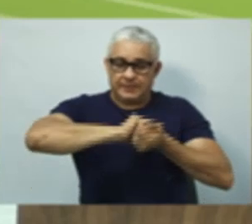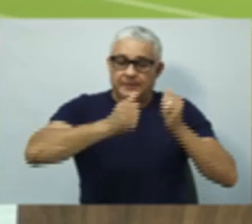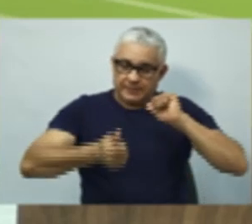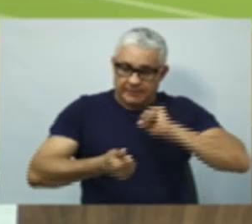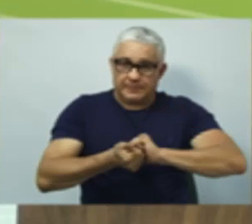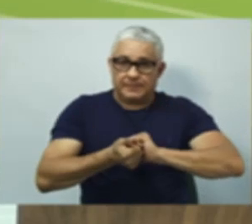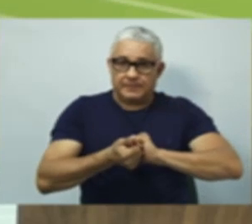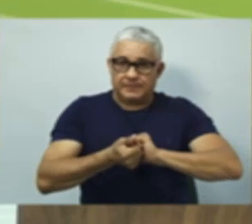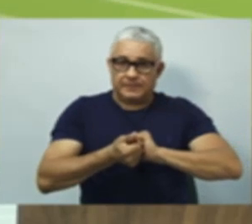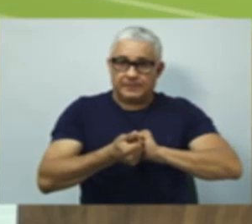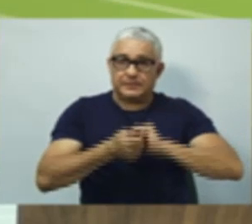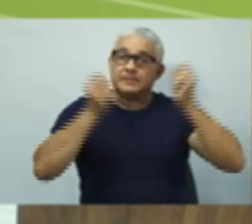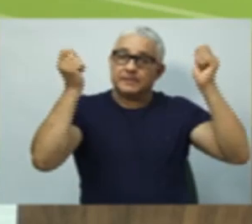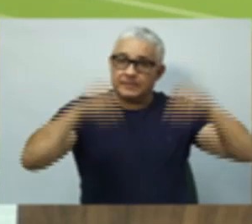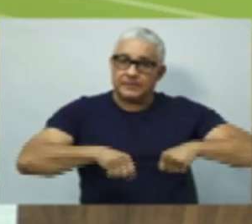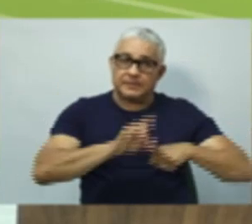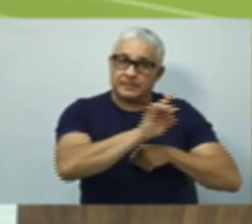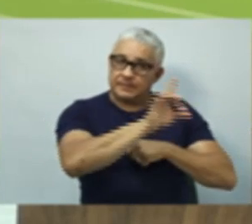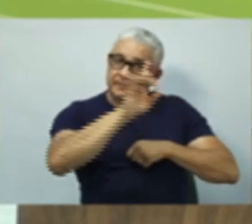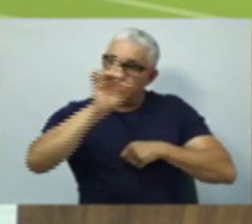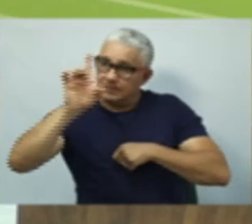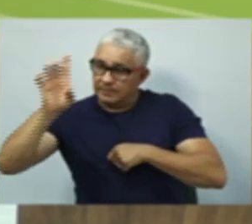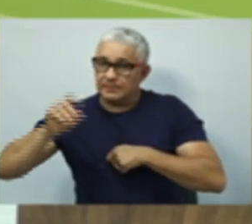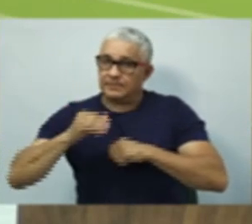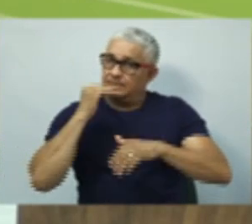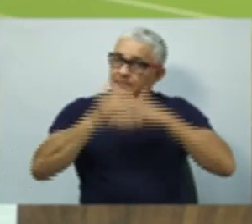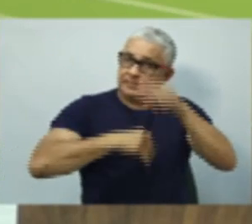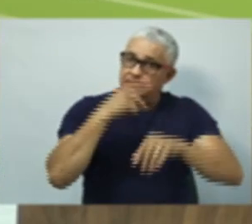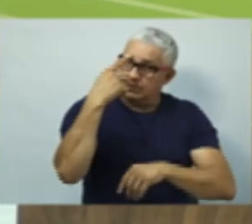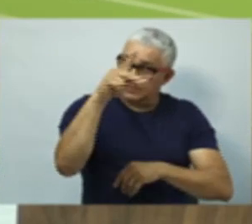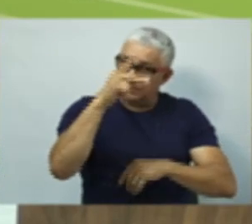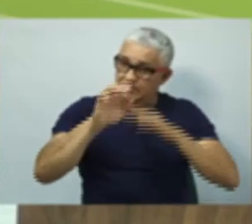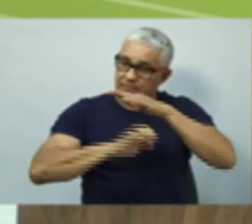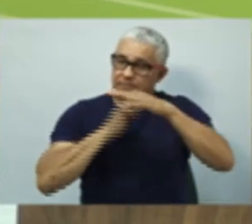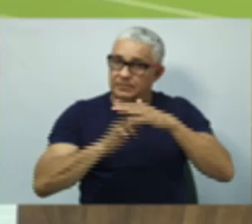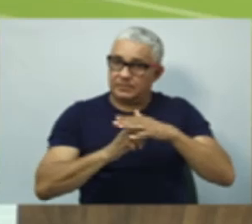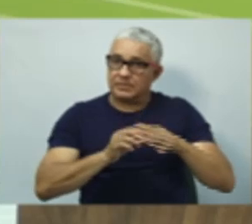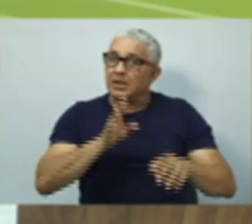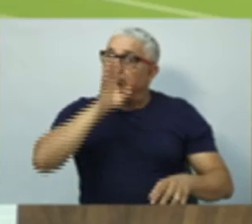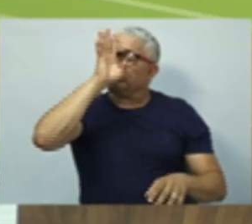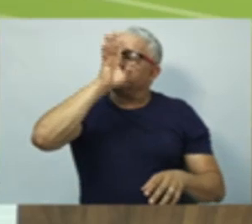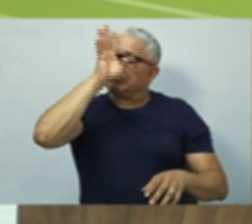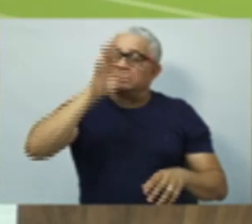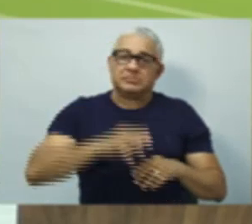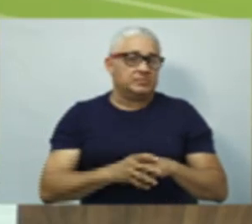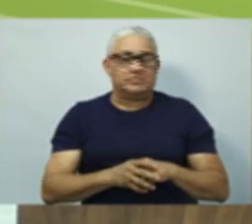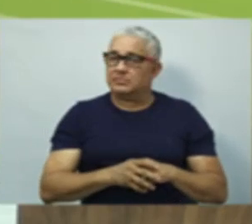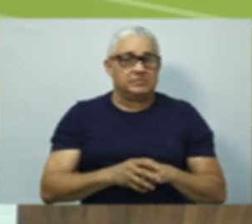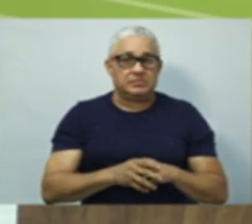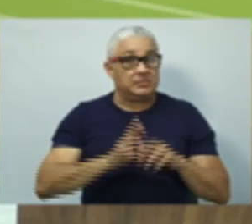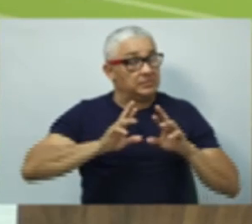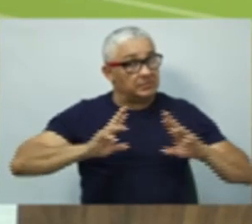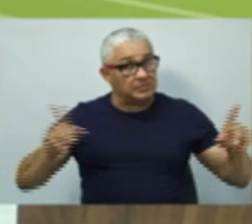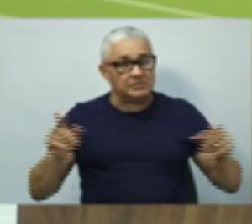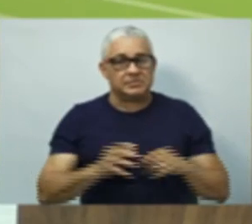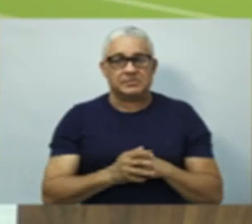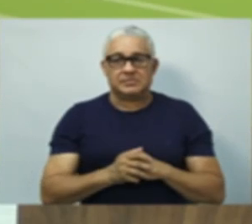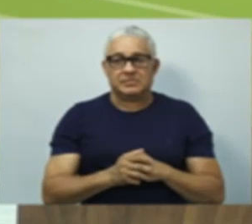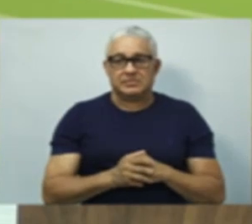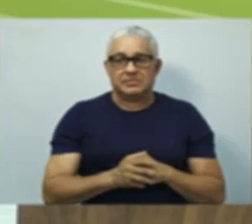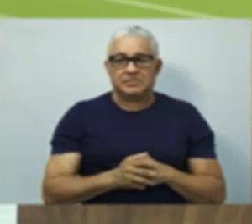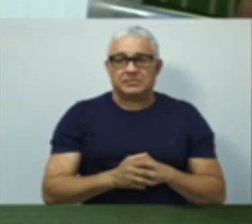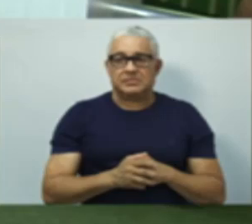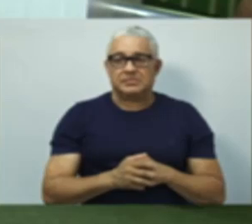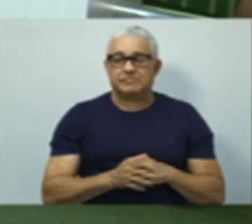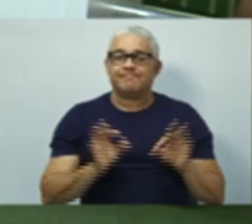acordo com a capacidade, de acordo com o desempenho da tua empresa. Não é meio que uma coisa enlatada não, tá,